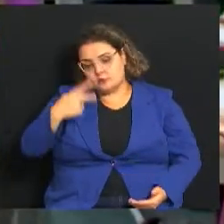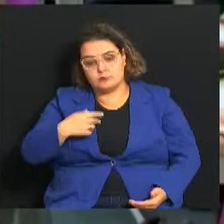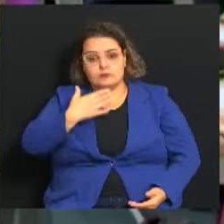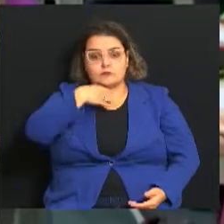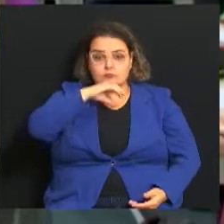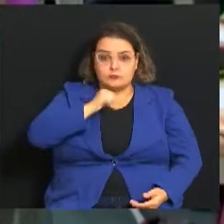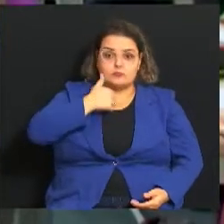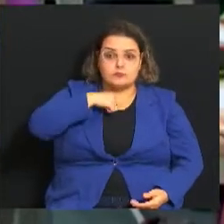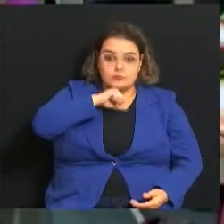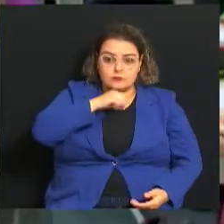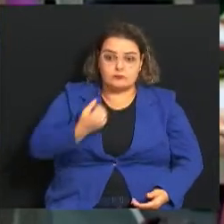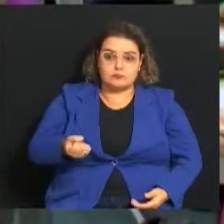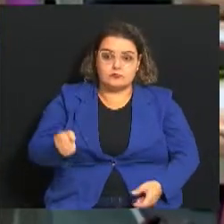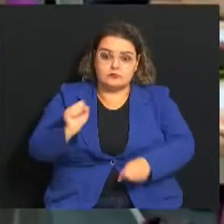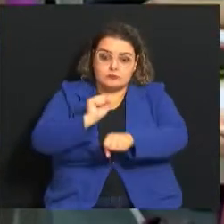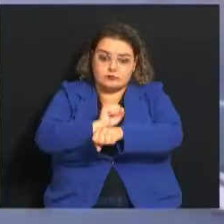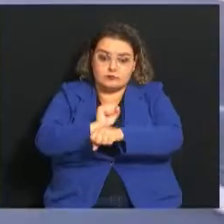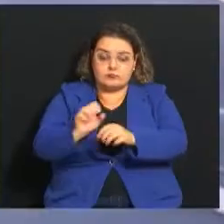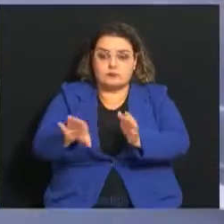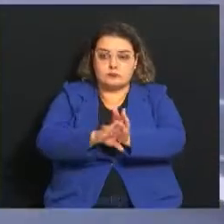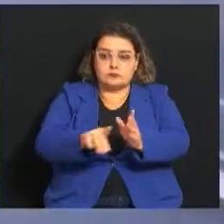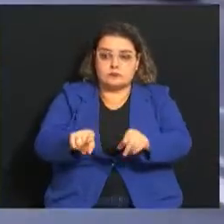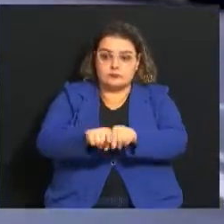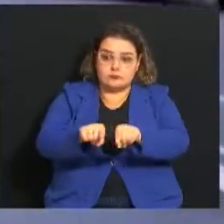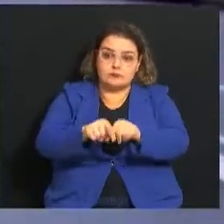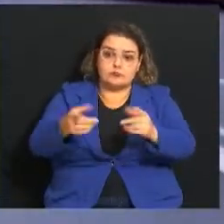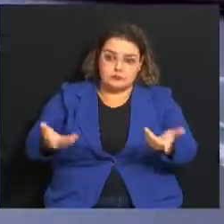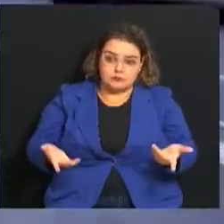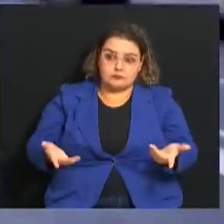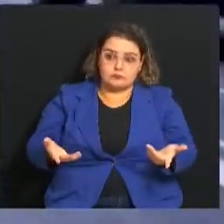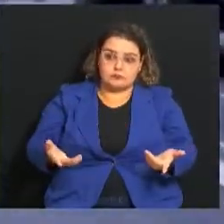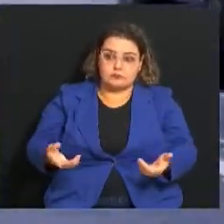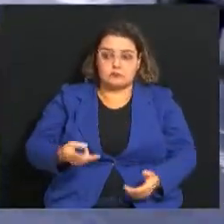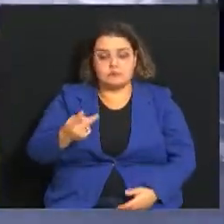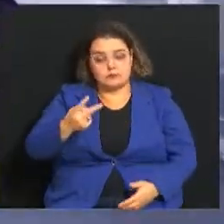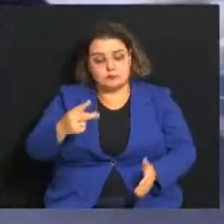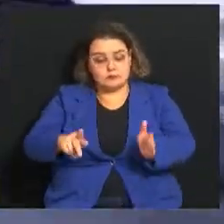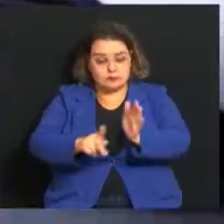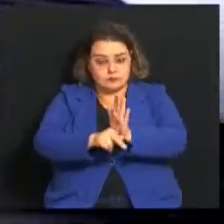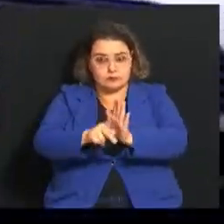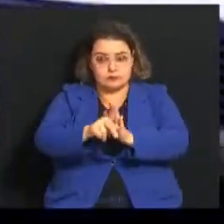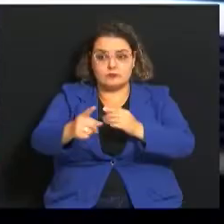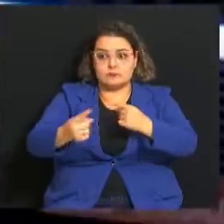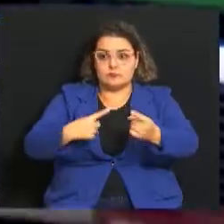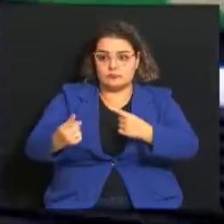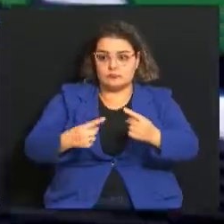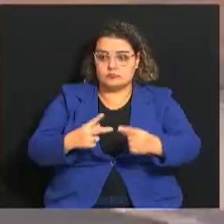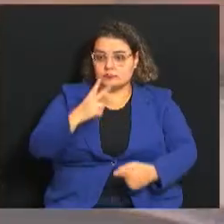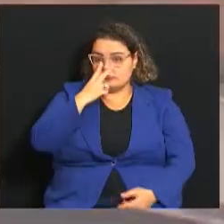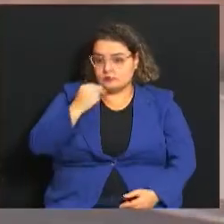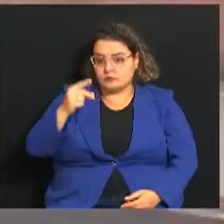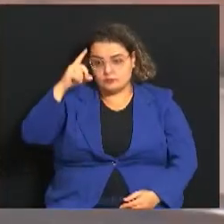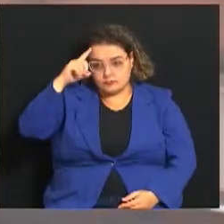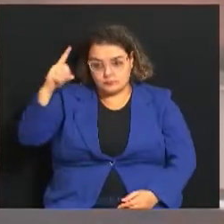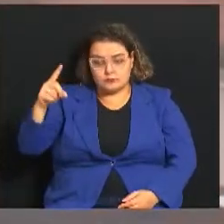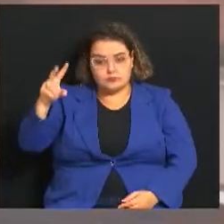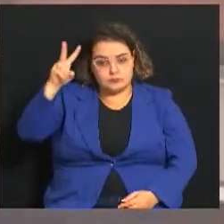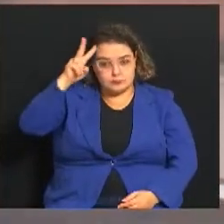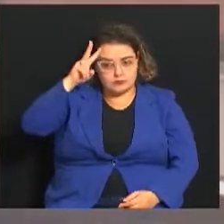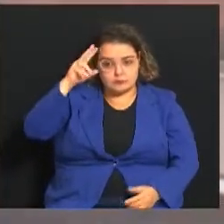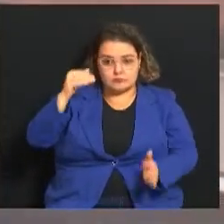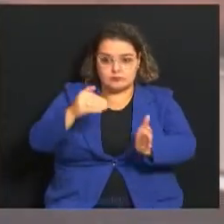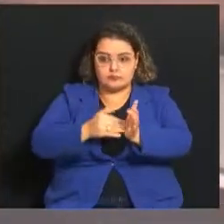né, esperando os filhos chegarem também. Segundo o projeto, a circulação será permitida em dias úteis, com ou